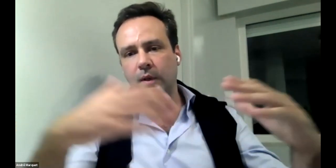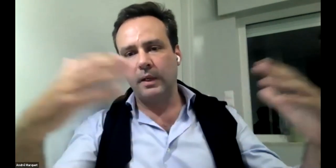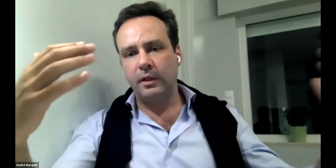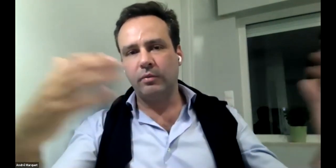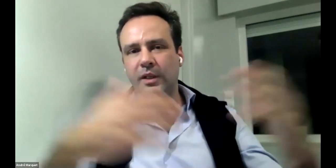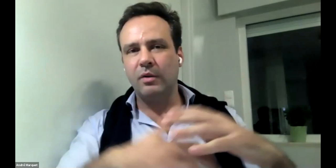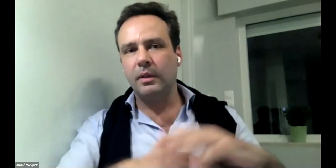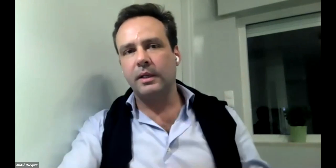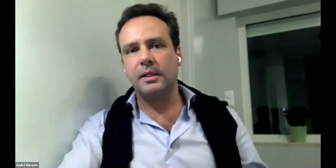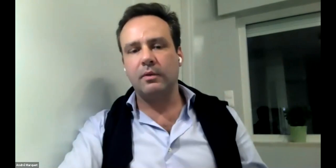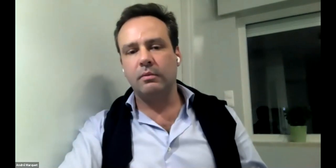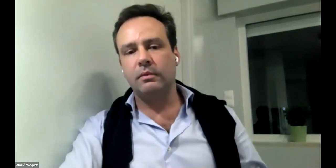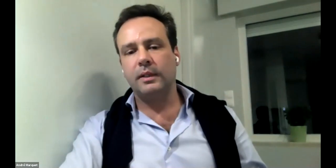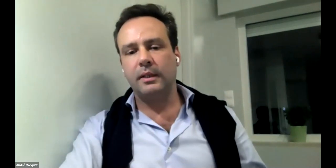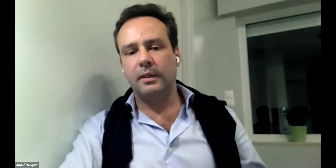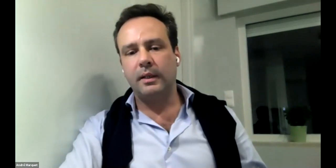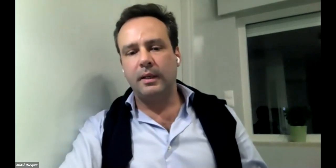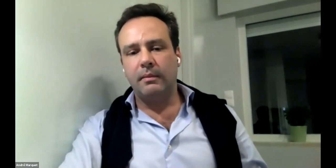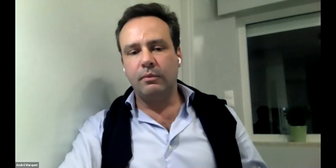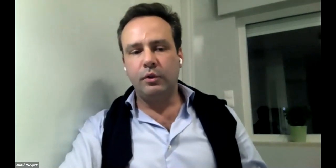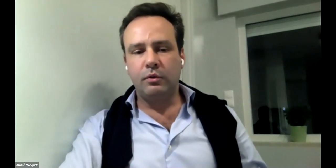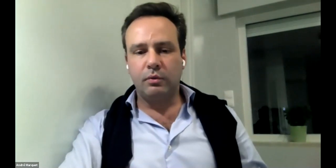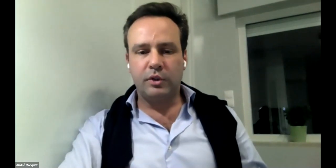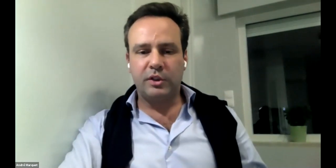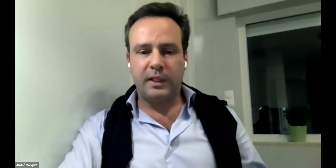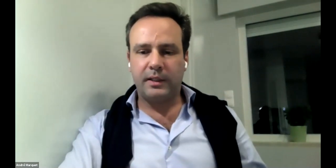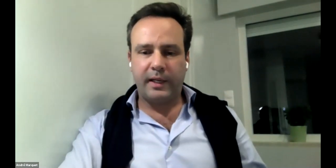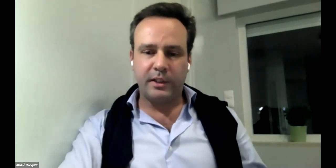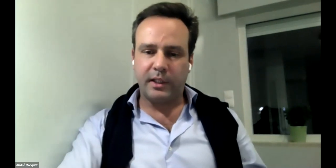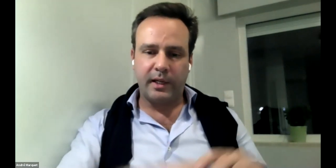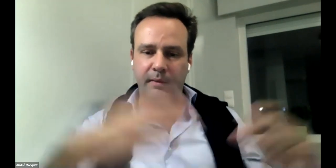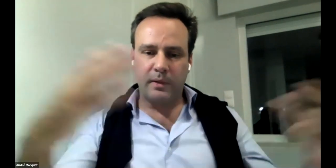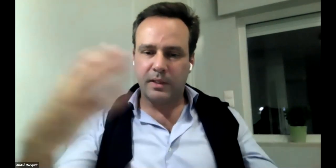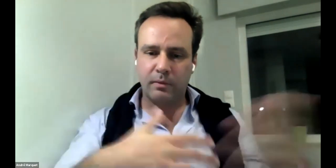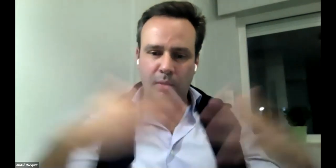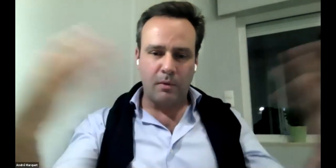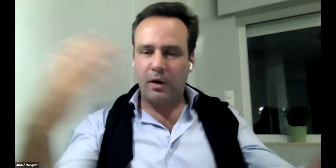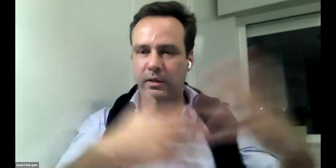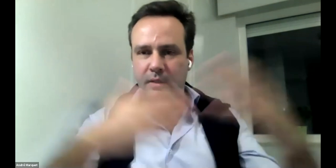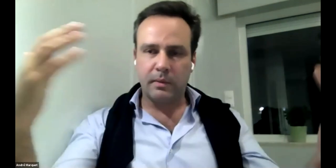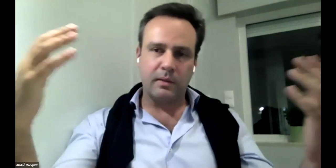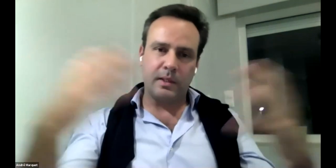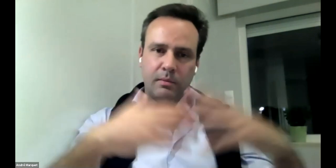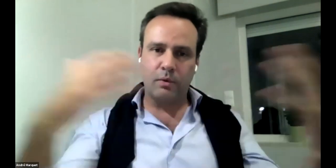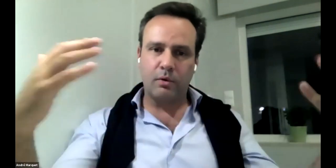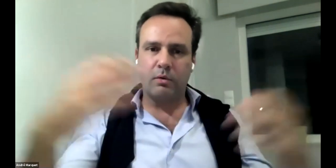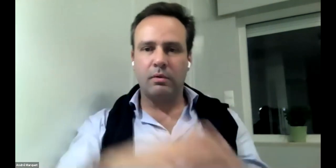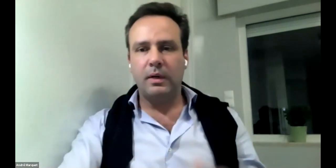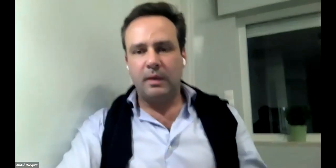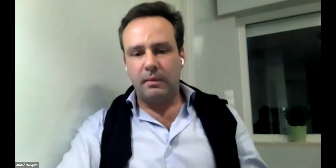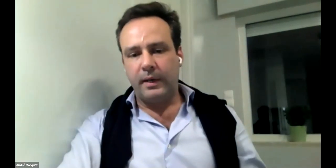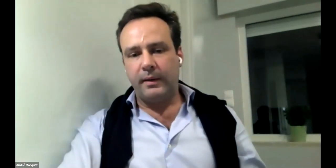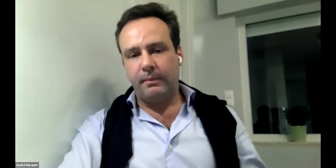tempo, não tinha uma ligação muito estratégica, né? Uma ligação commodity, uma ligação